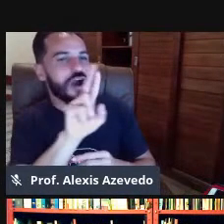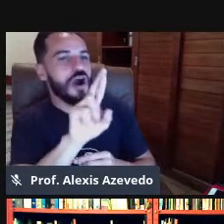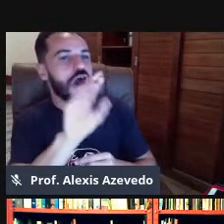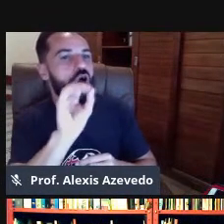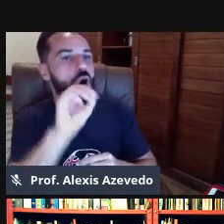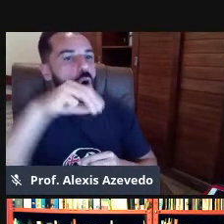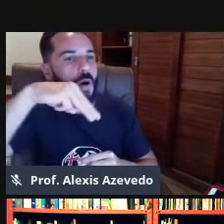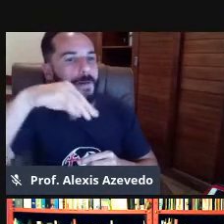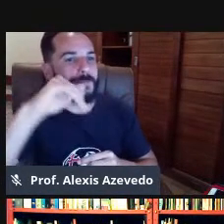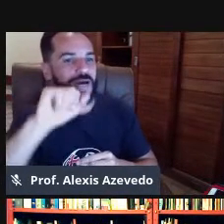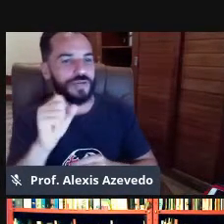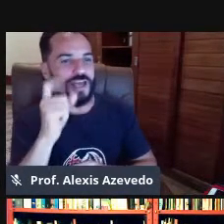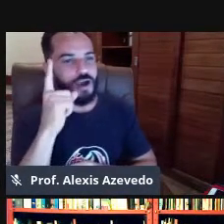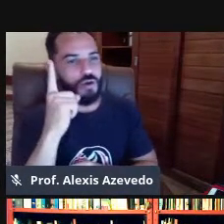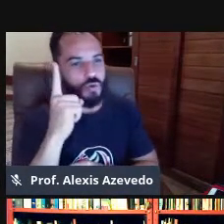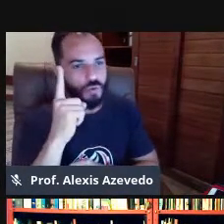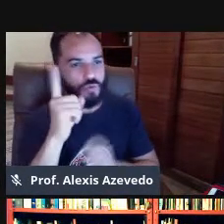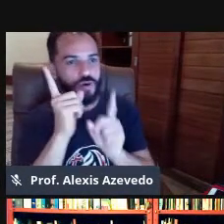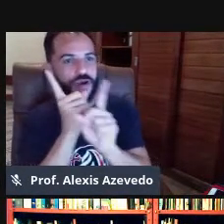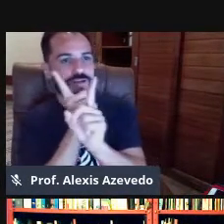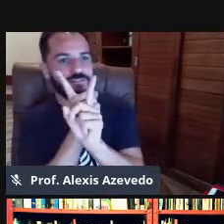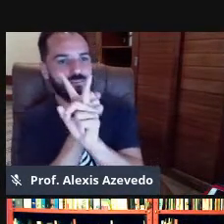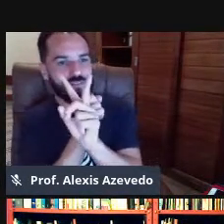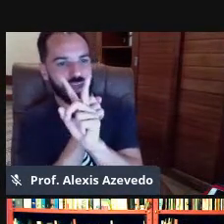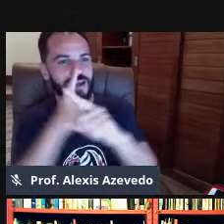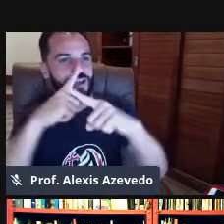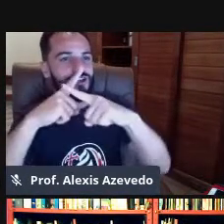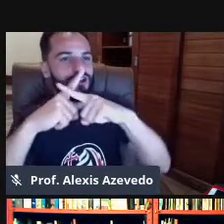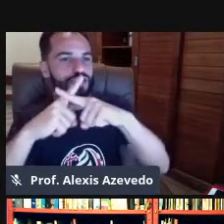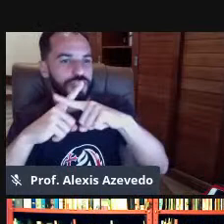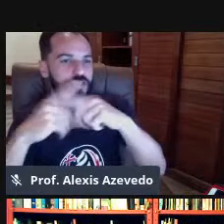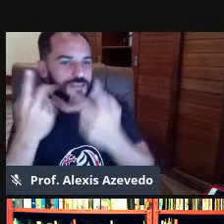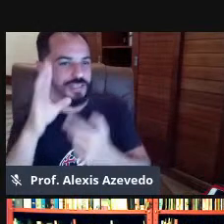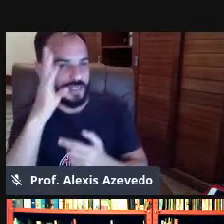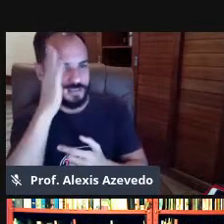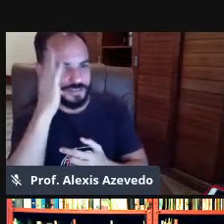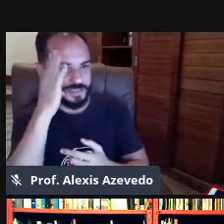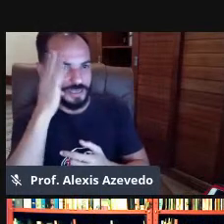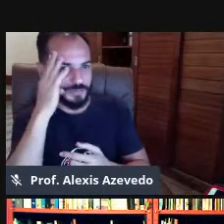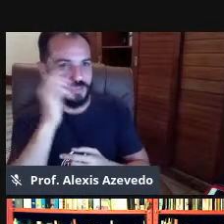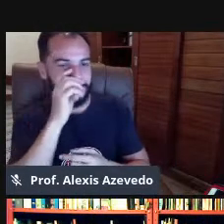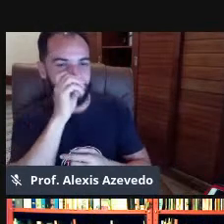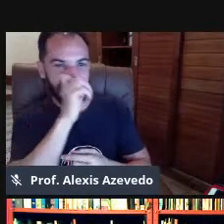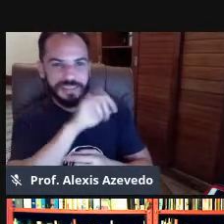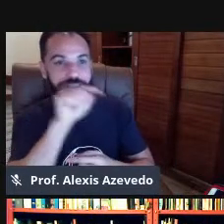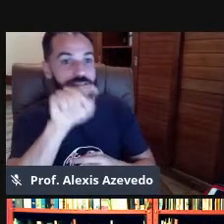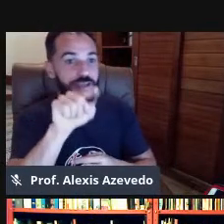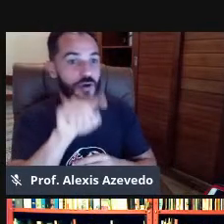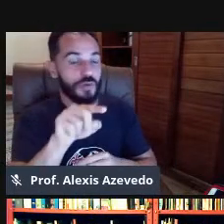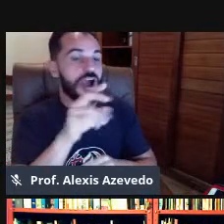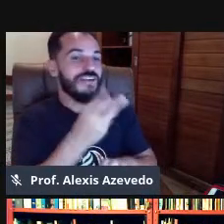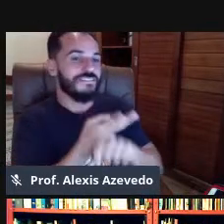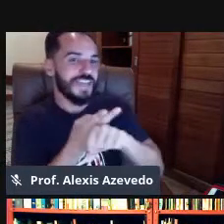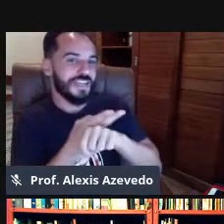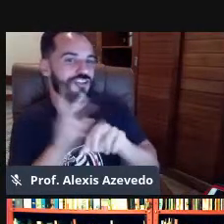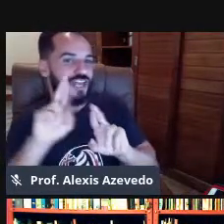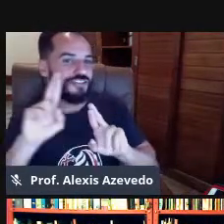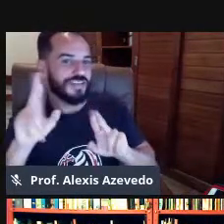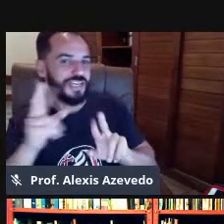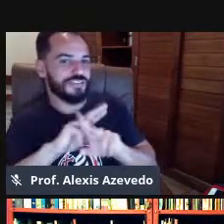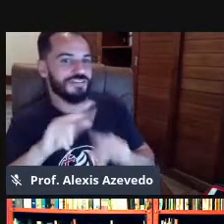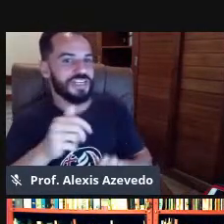2. Né? Eu não tenho litografia 1 aqui no OPA. Né? Eu tenho ateliê de litografia. Eu